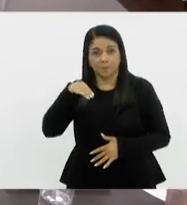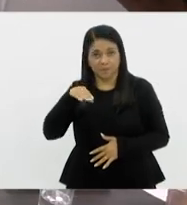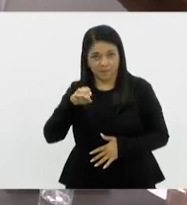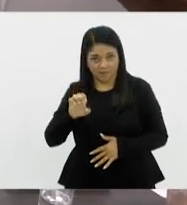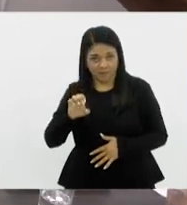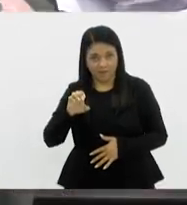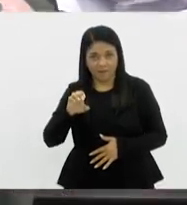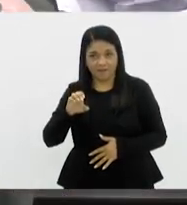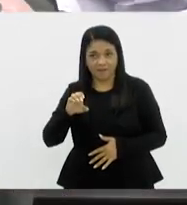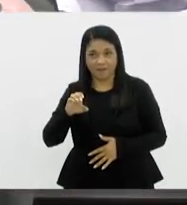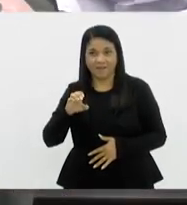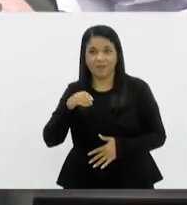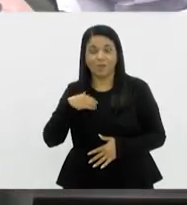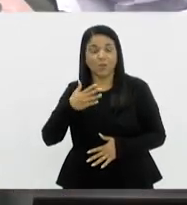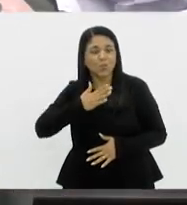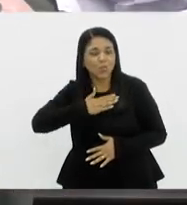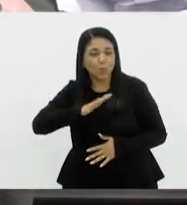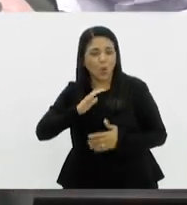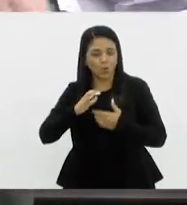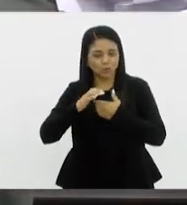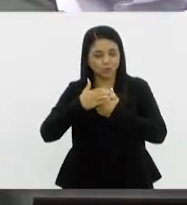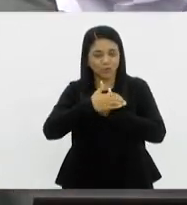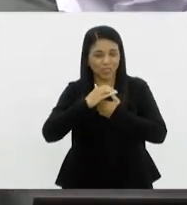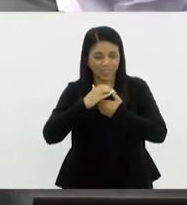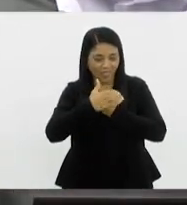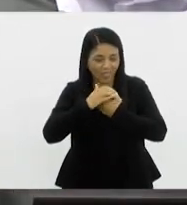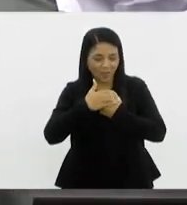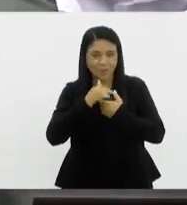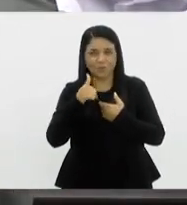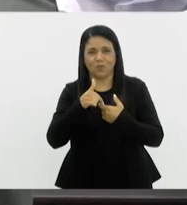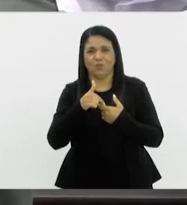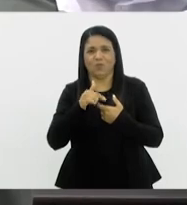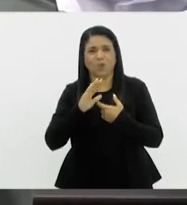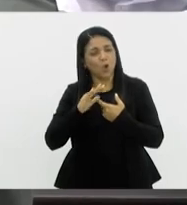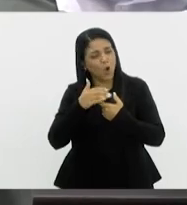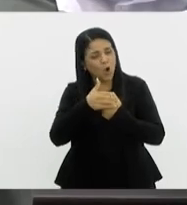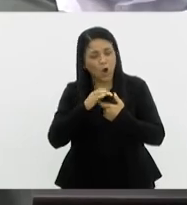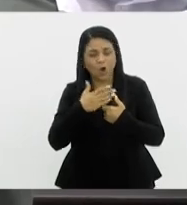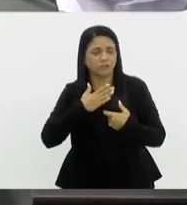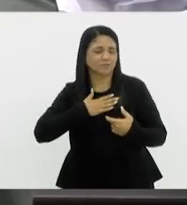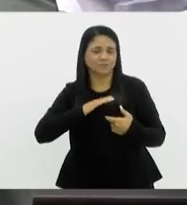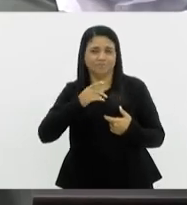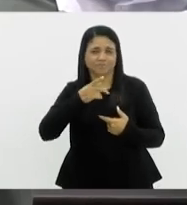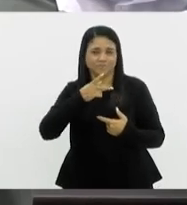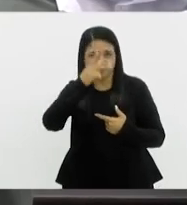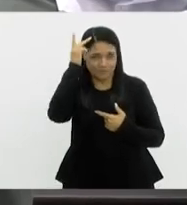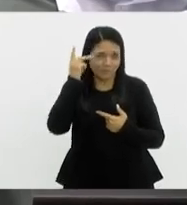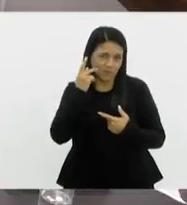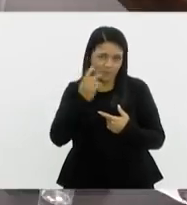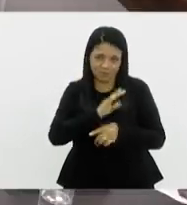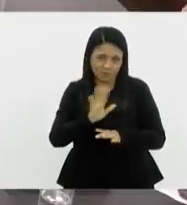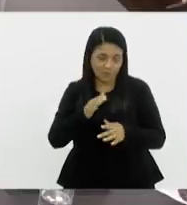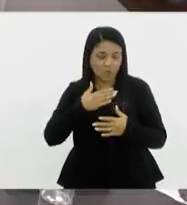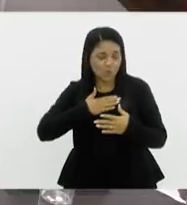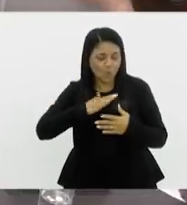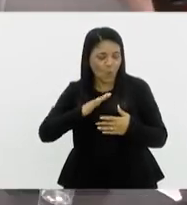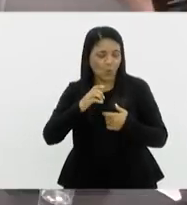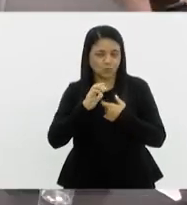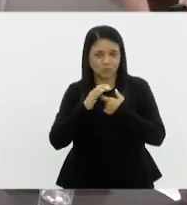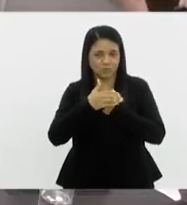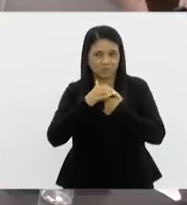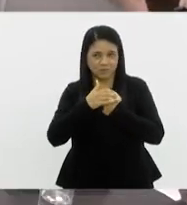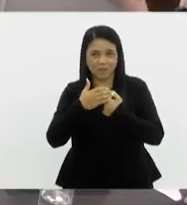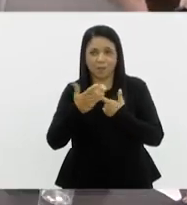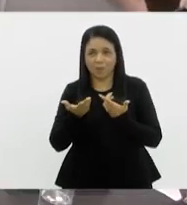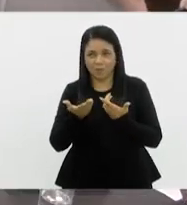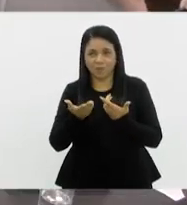eu não gosto do termo. Os penteados existem, eu não gosto do termo. Claro. Por favor, Carlos. Não, é que eu não estava... Na mesma linha...